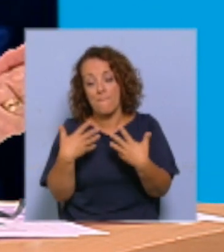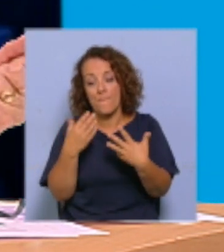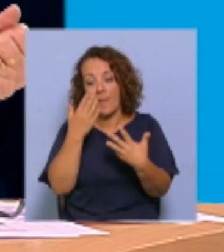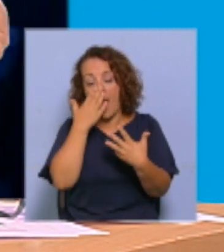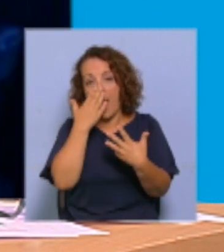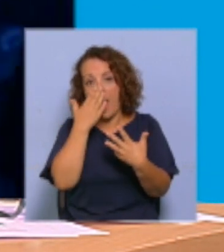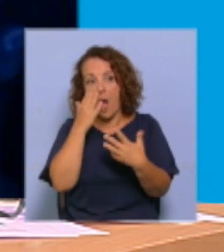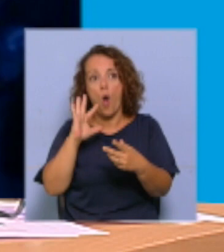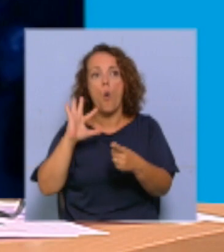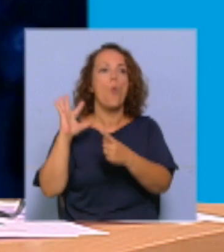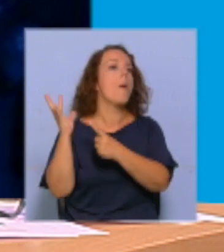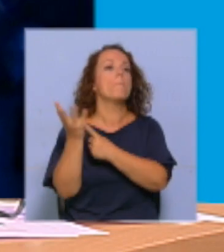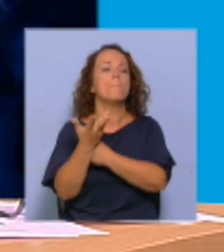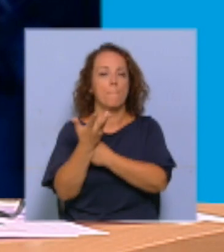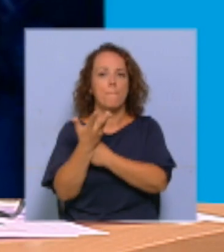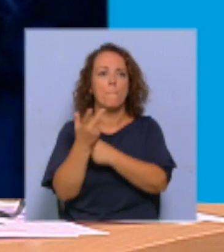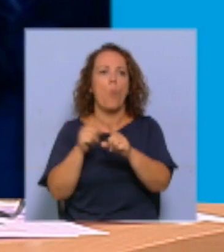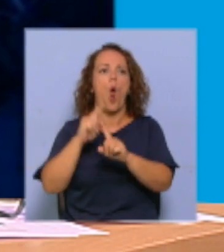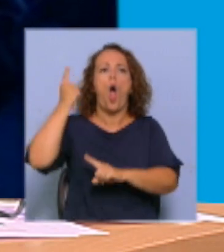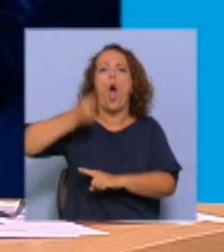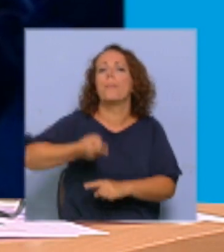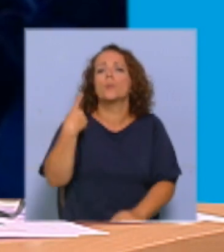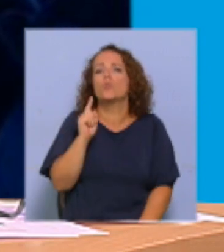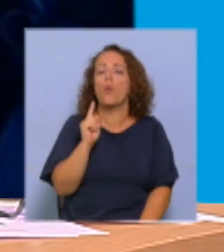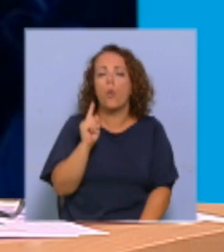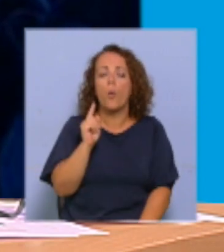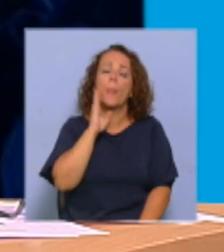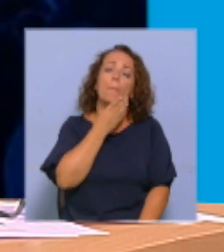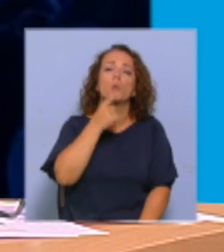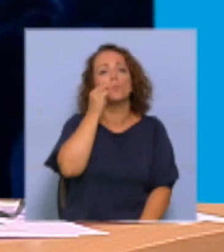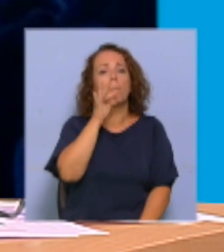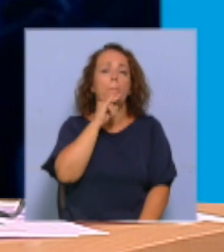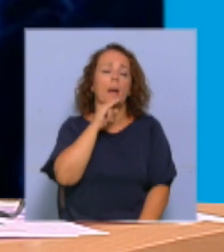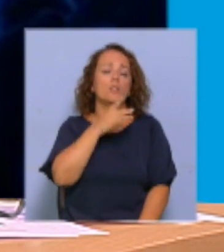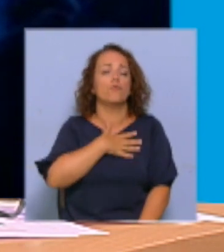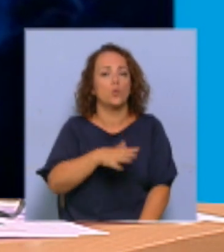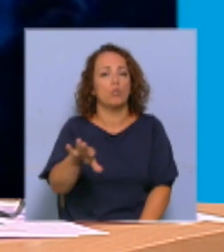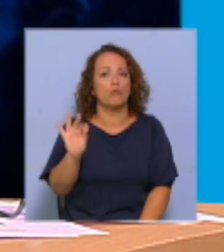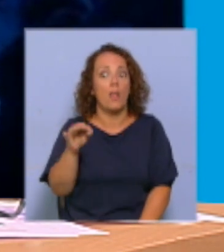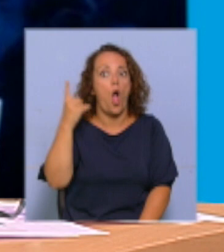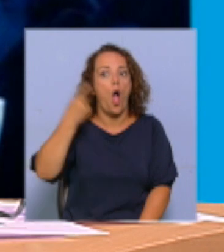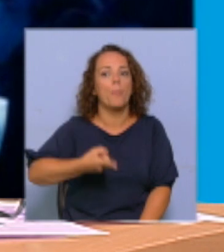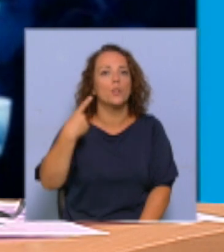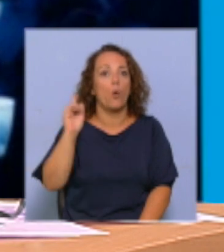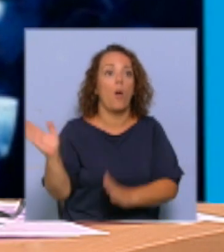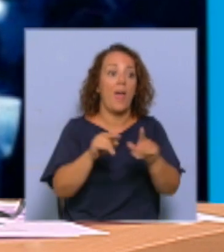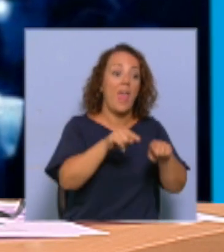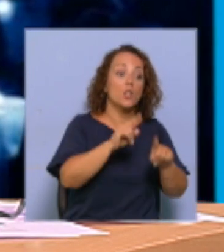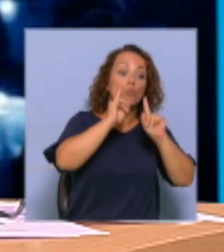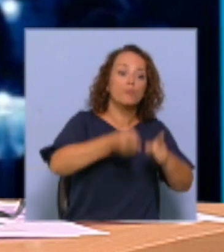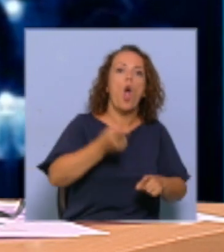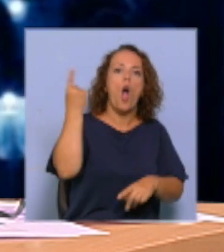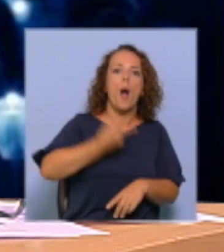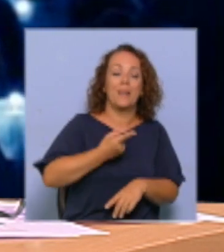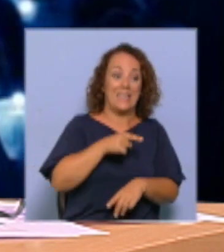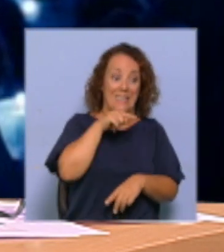digamos que não era obrigatória e, portanto, dependia da vontade dos pais, mas não era obrigatória e esta passa a ser obrigatória. Quando